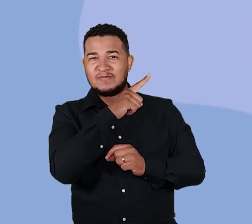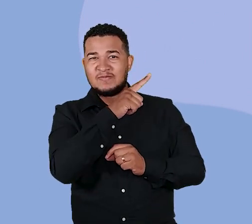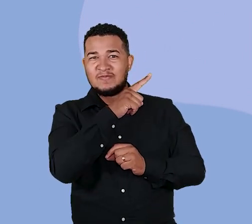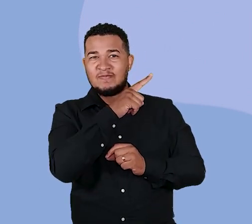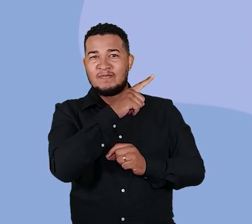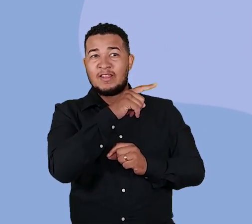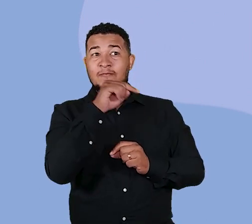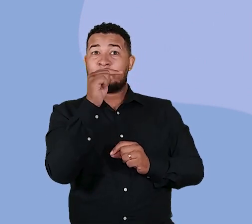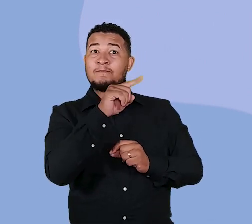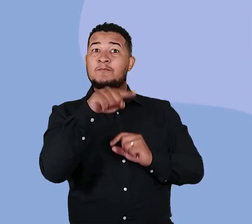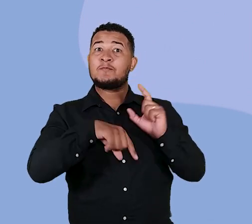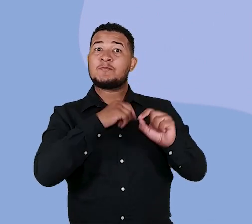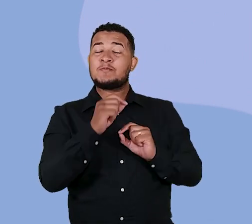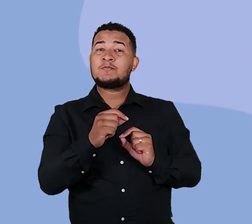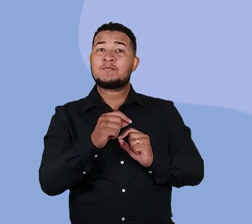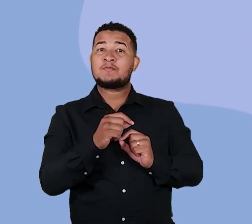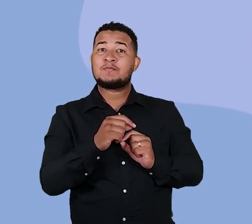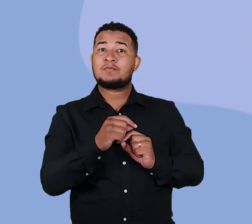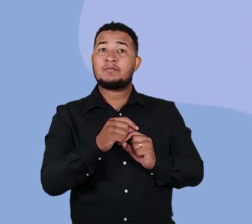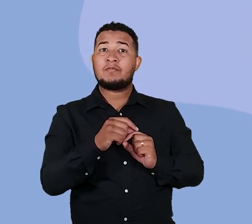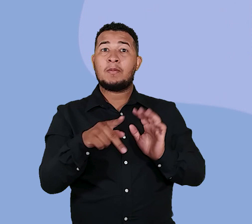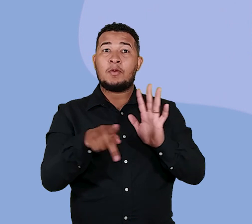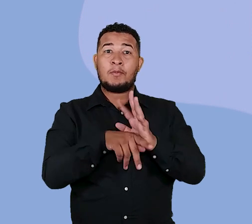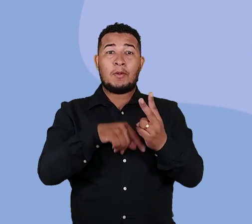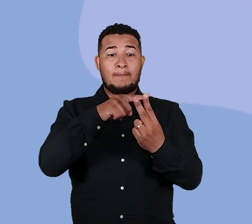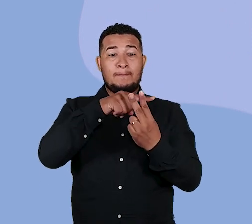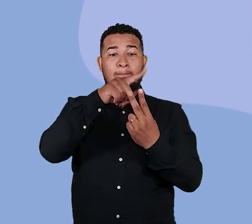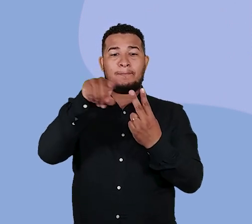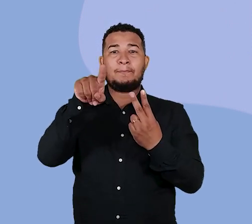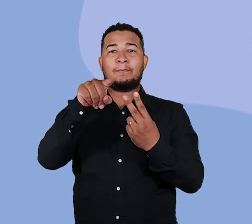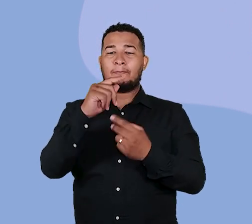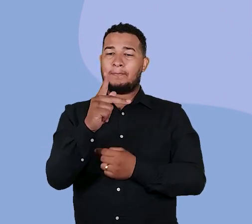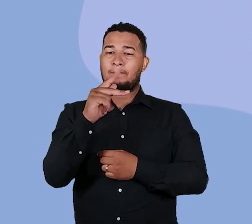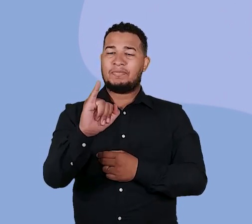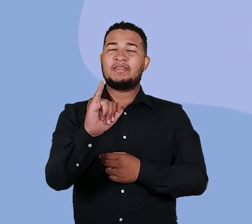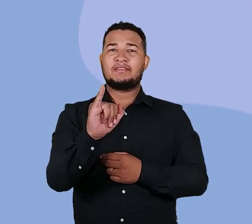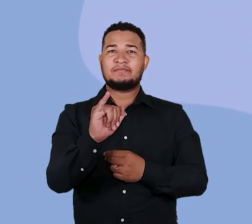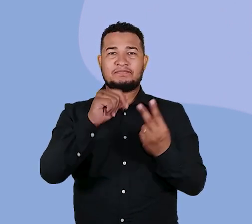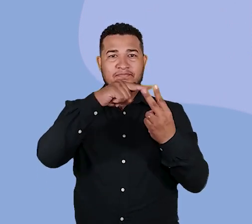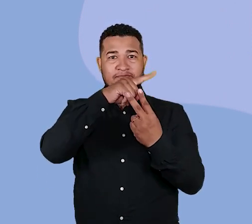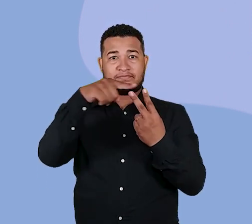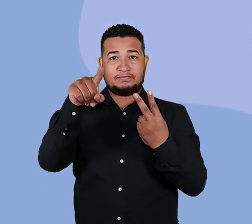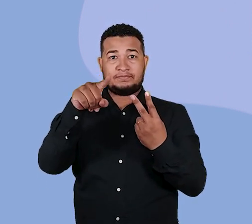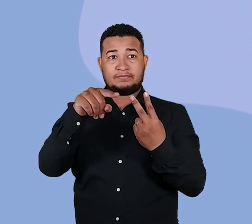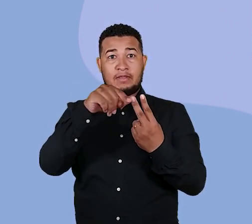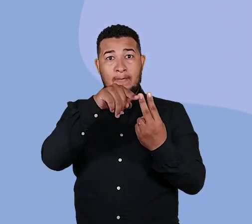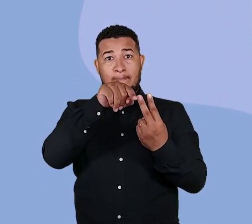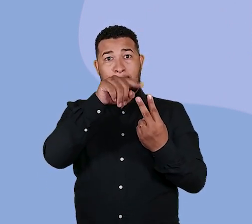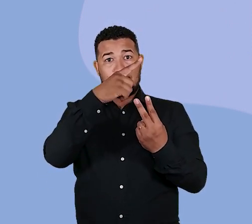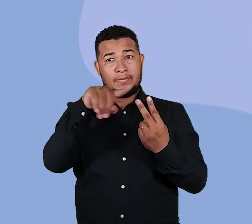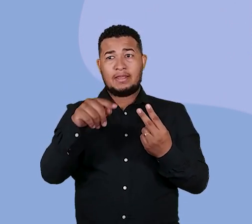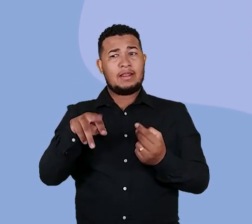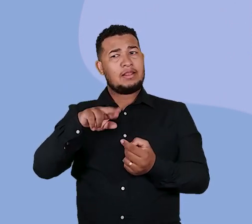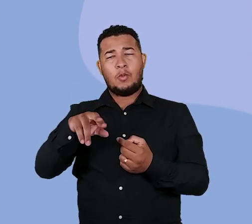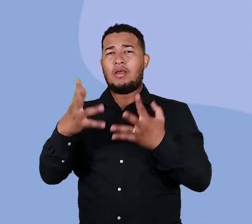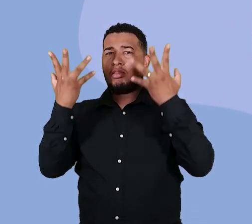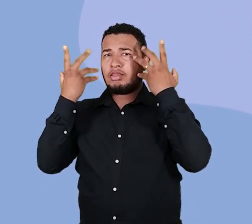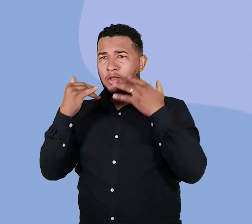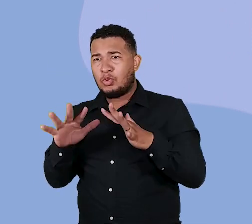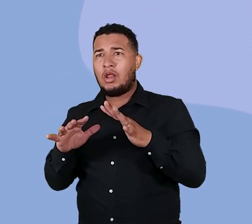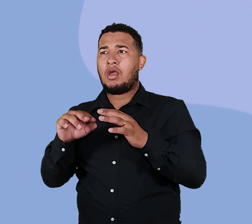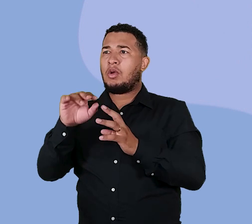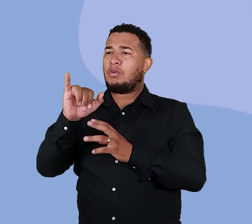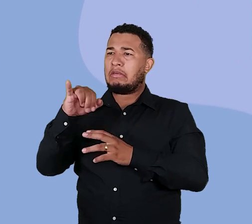dele? Ele é o π. Esse π, ele não é natural, nem inteiro, nem